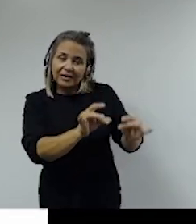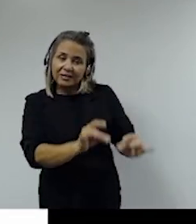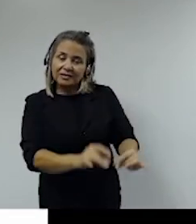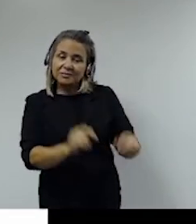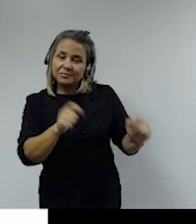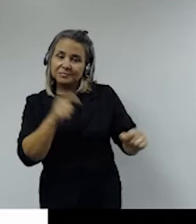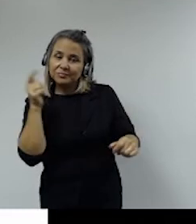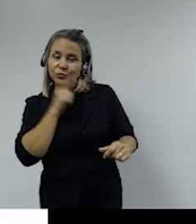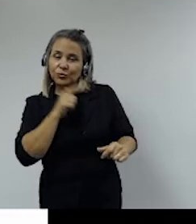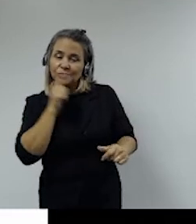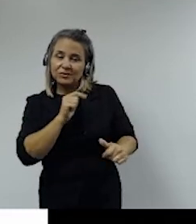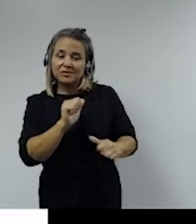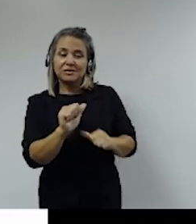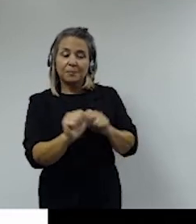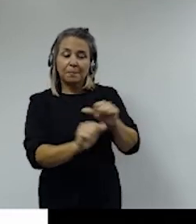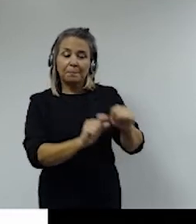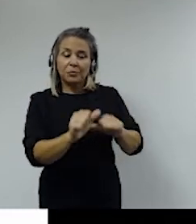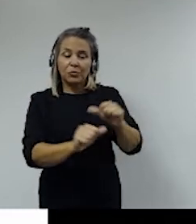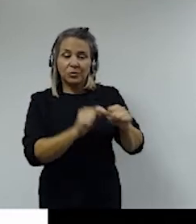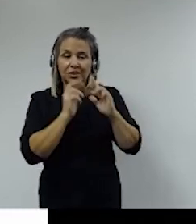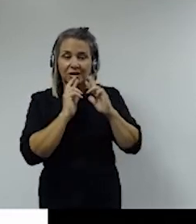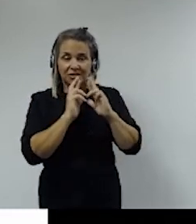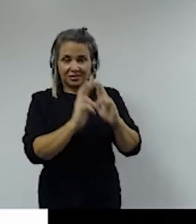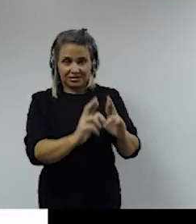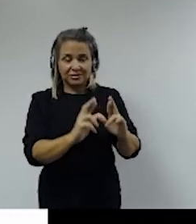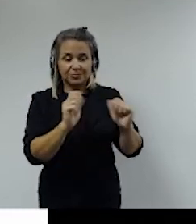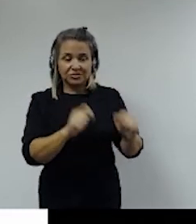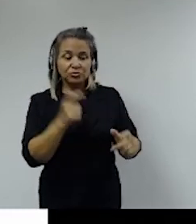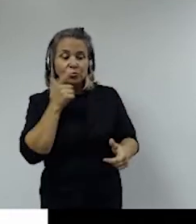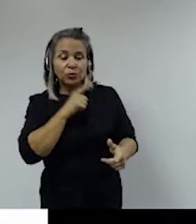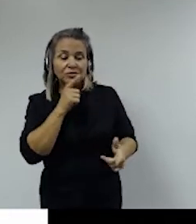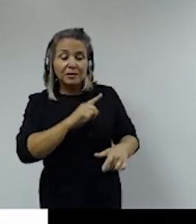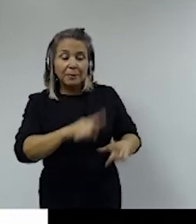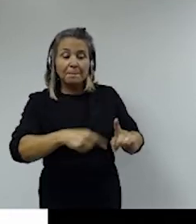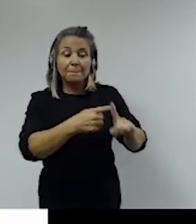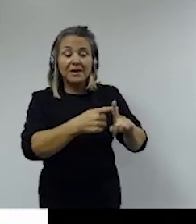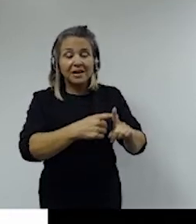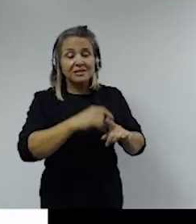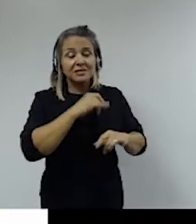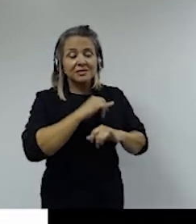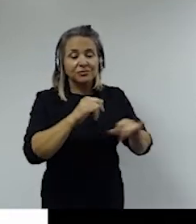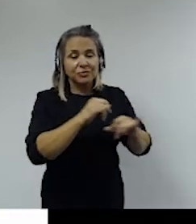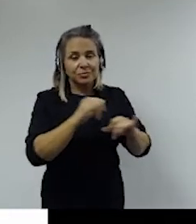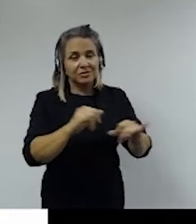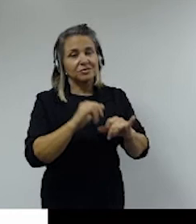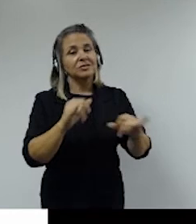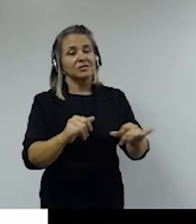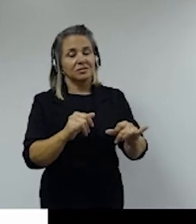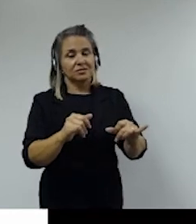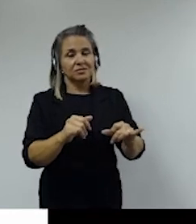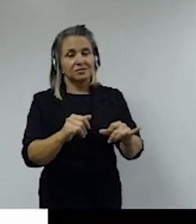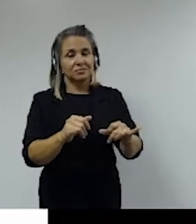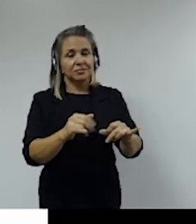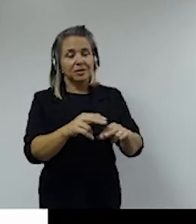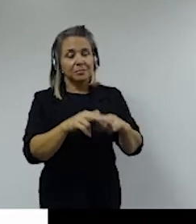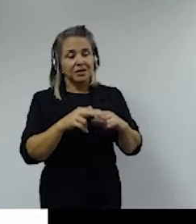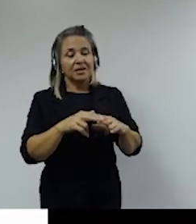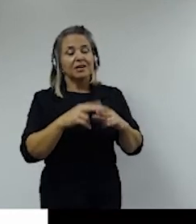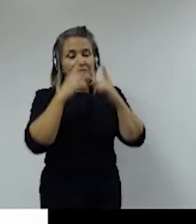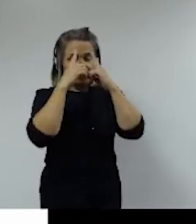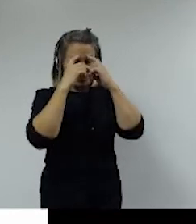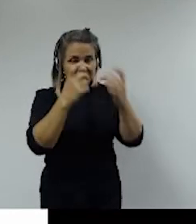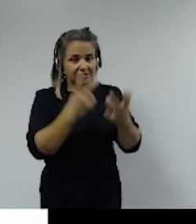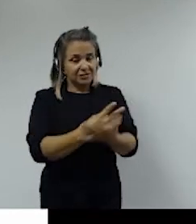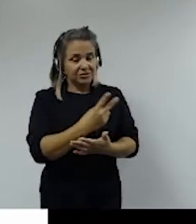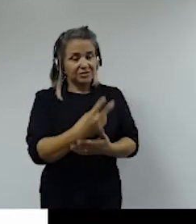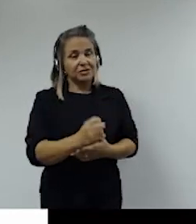que se consiga um desdobramento do relato, até para a gente coletar o maior número realmente de informações sobre a situação. Então, por